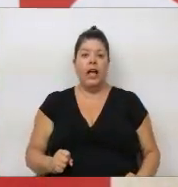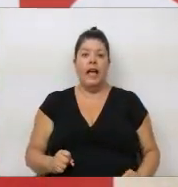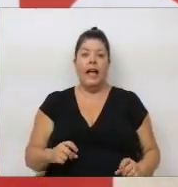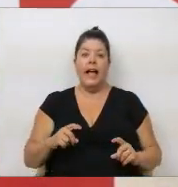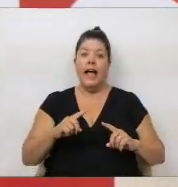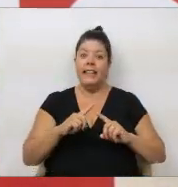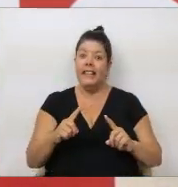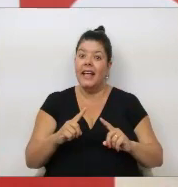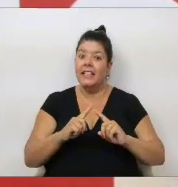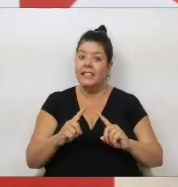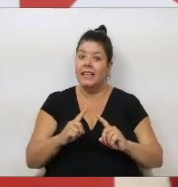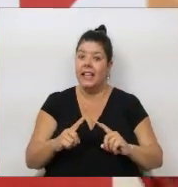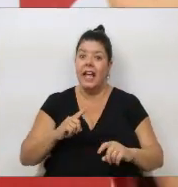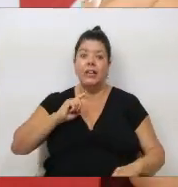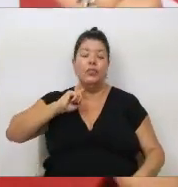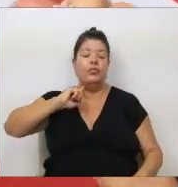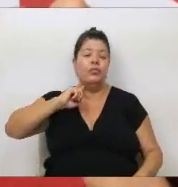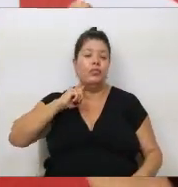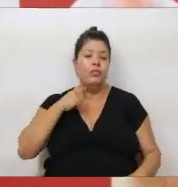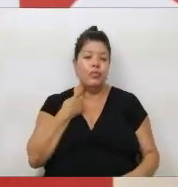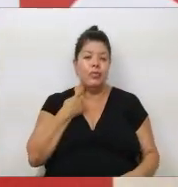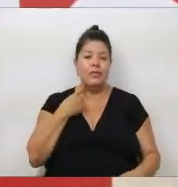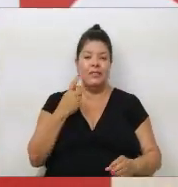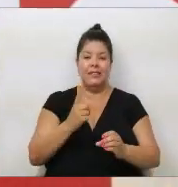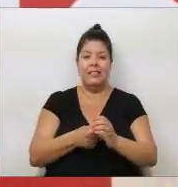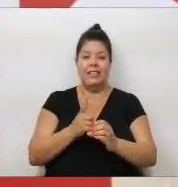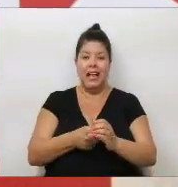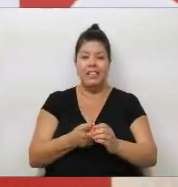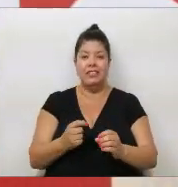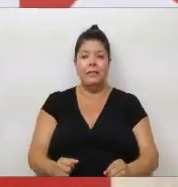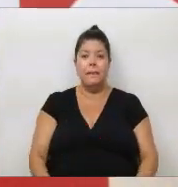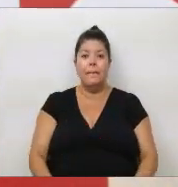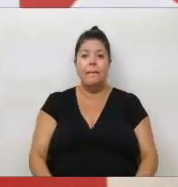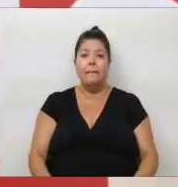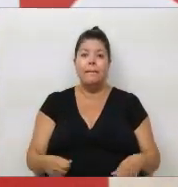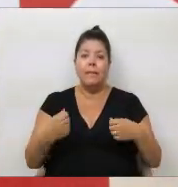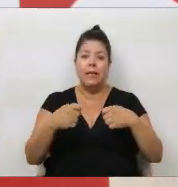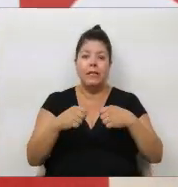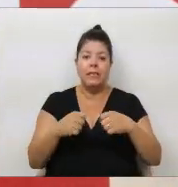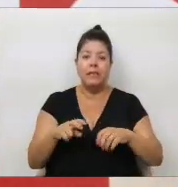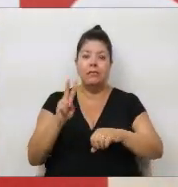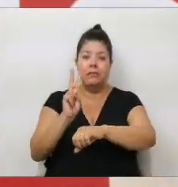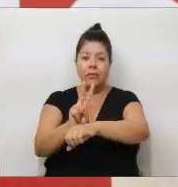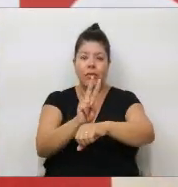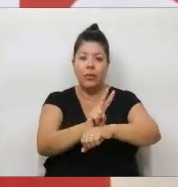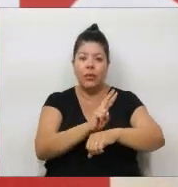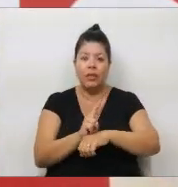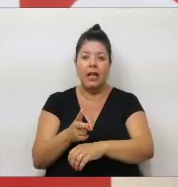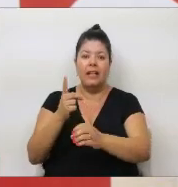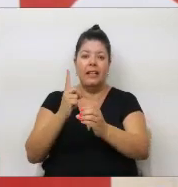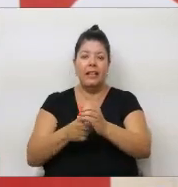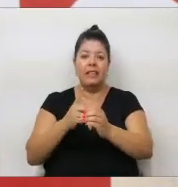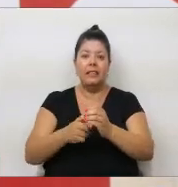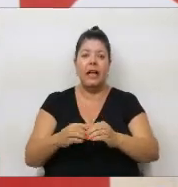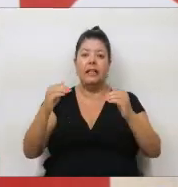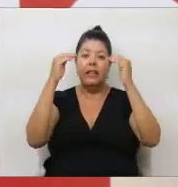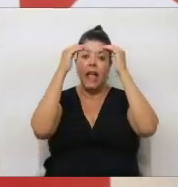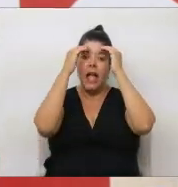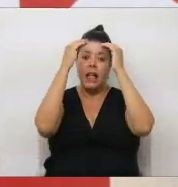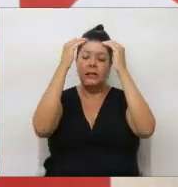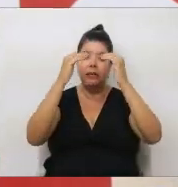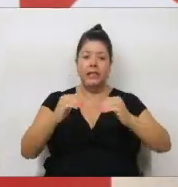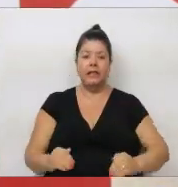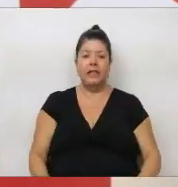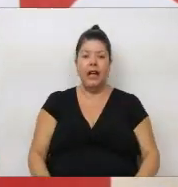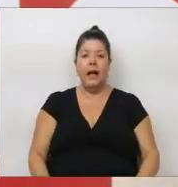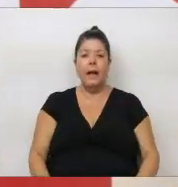isso, todos esses mecanismos aí de preservação, eles precisam ser respeitados e isso